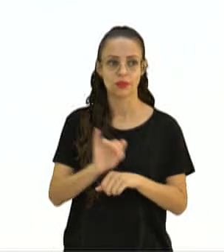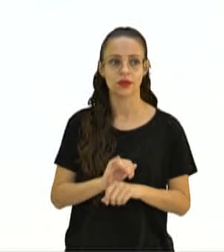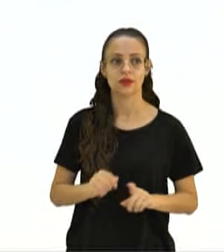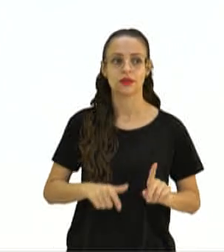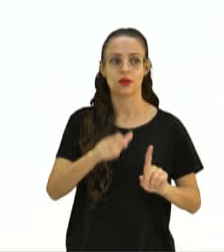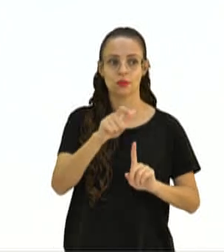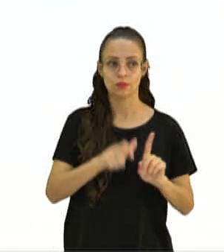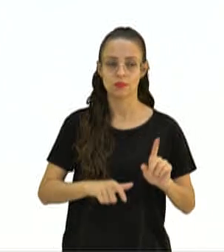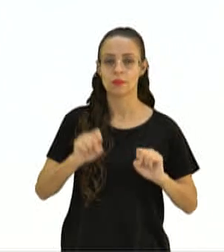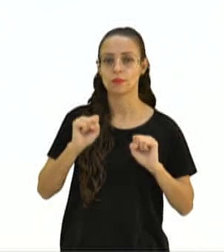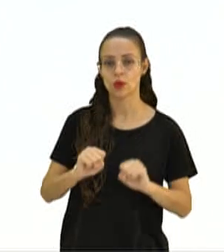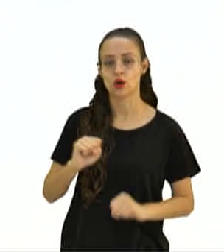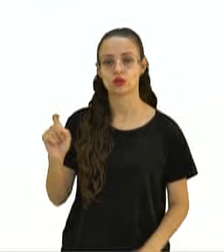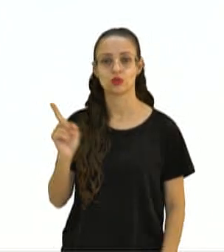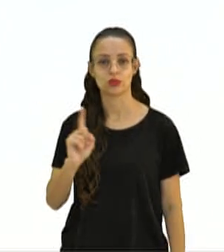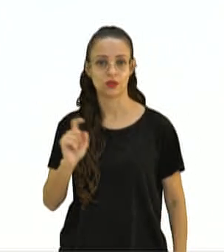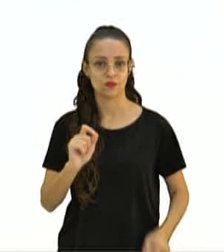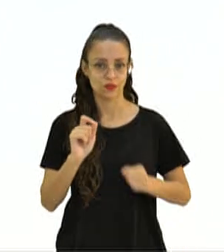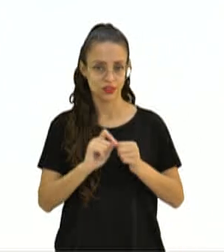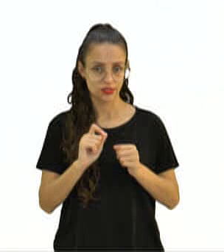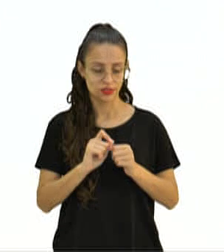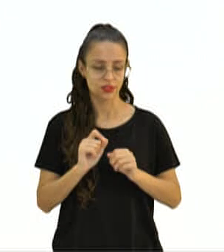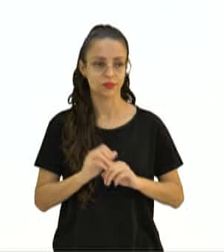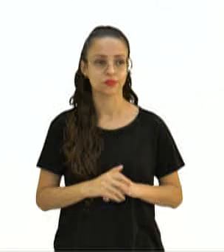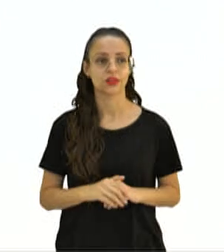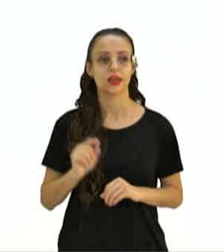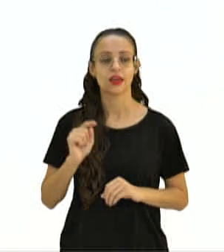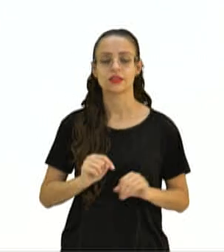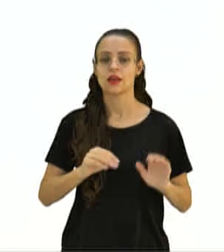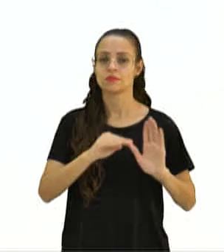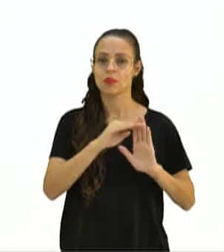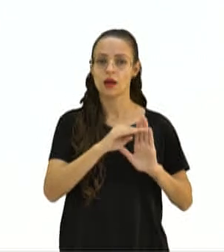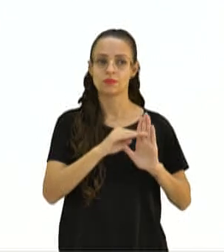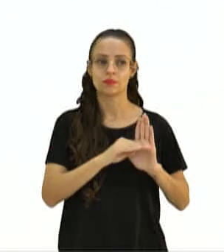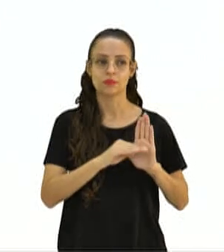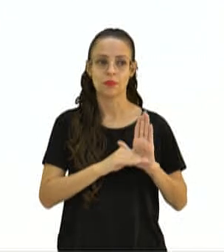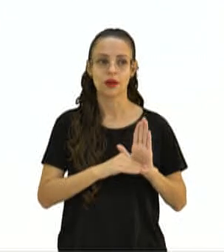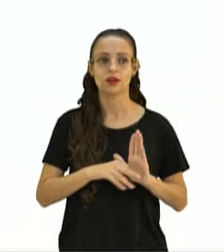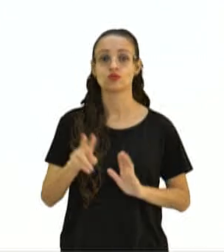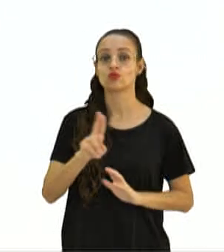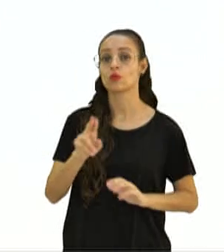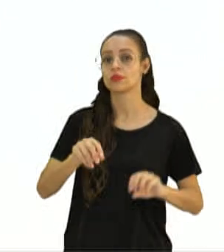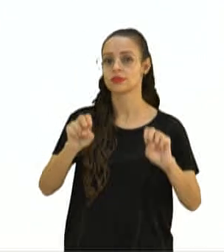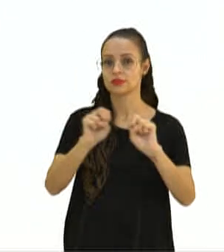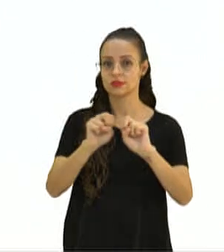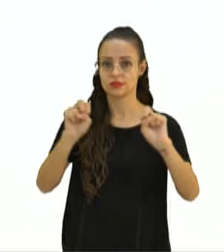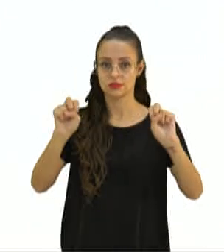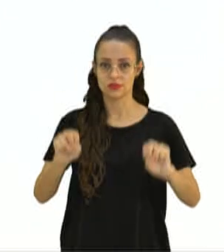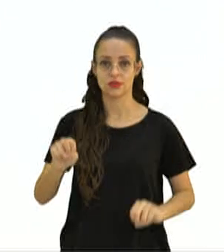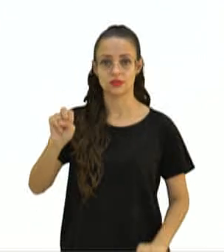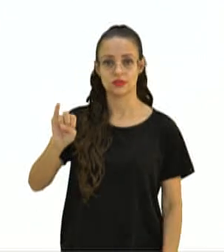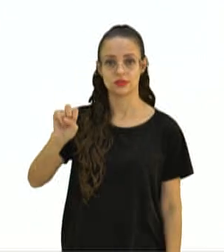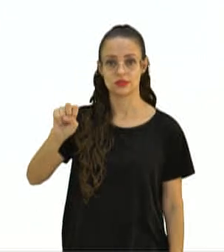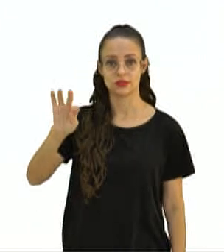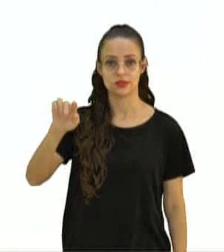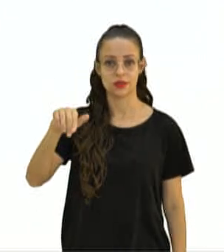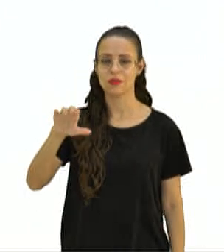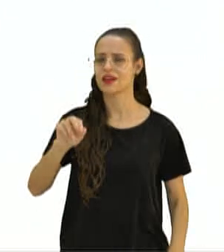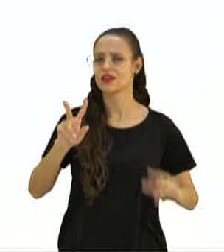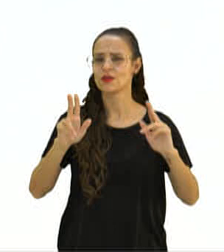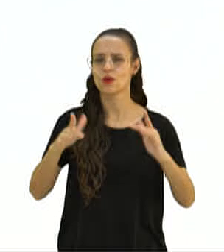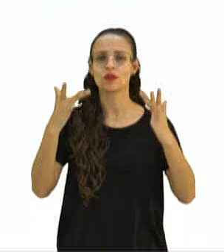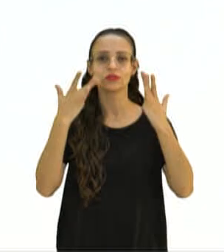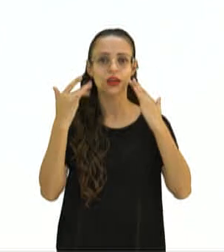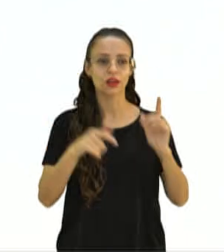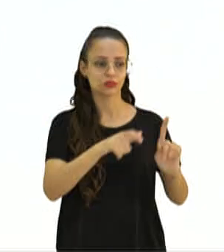personagem pode ou não fazer no jogo. Aí esse conjunto é chamado de sistema. Como no teatro, cada personagem tem